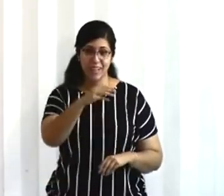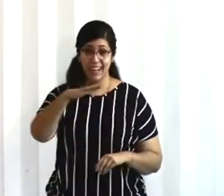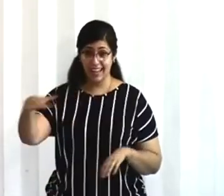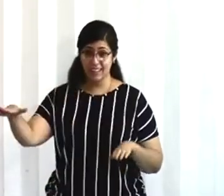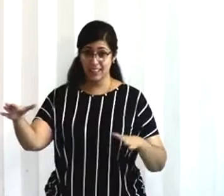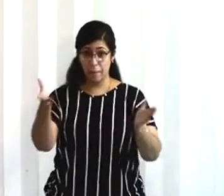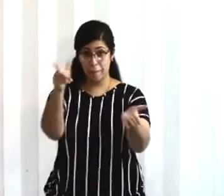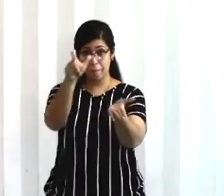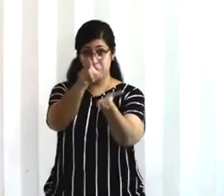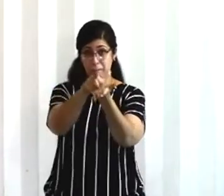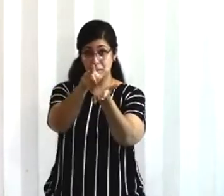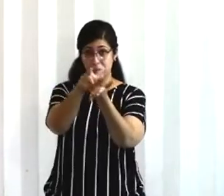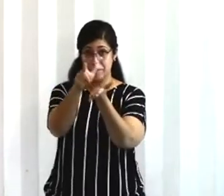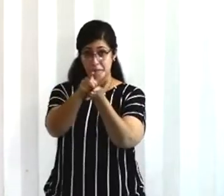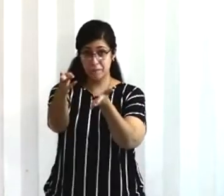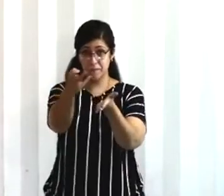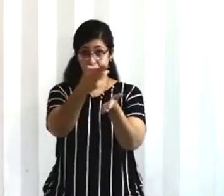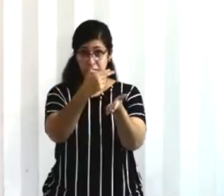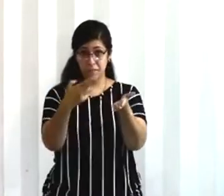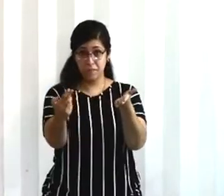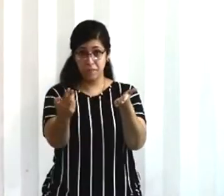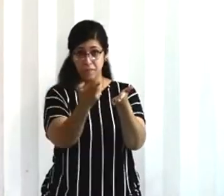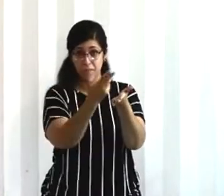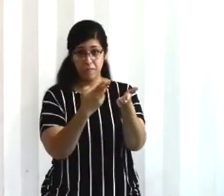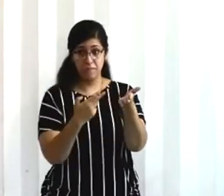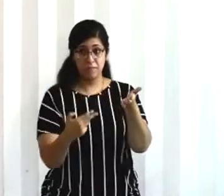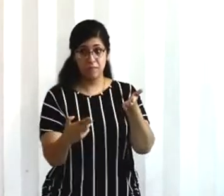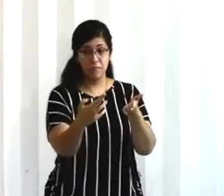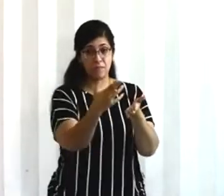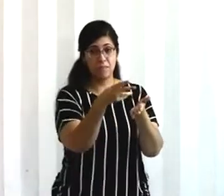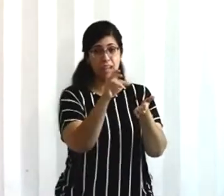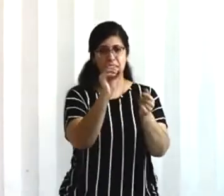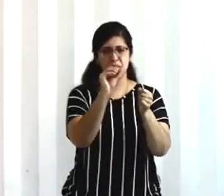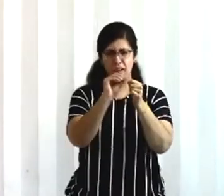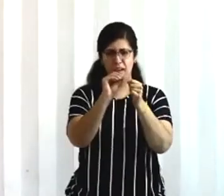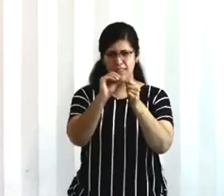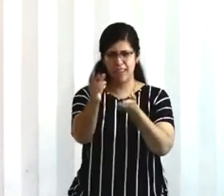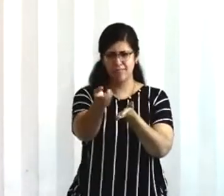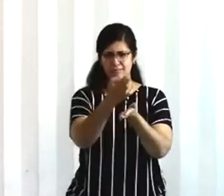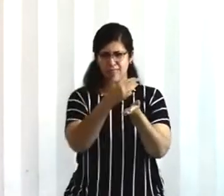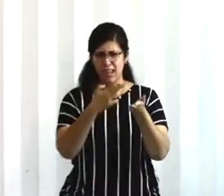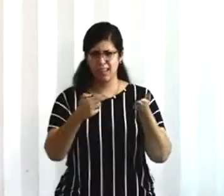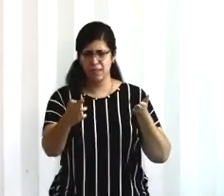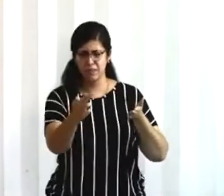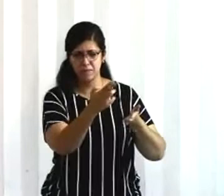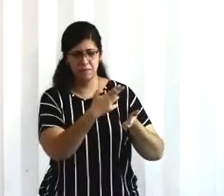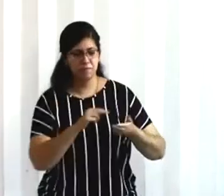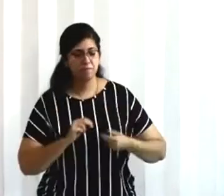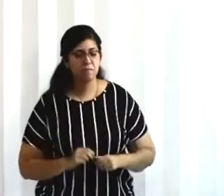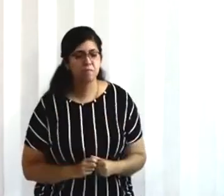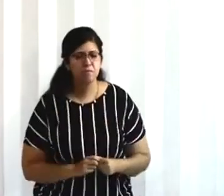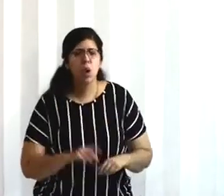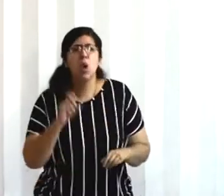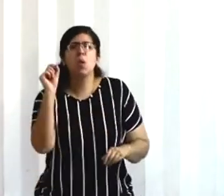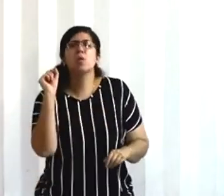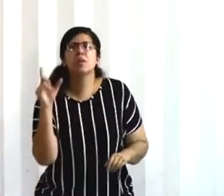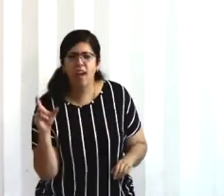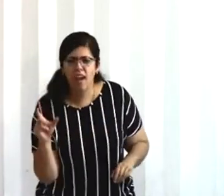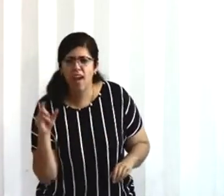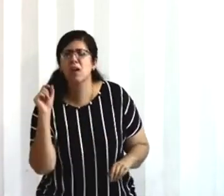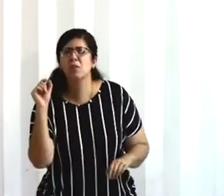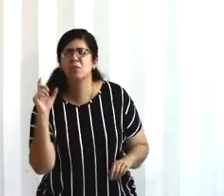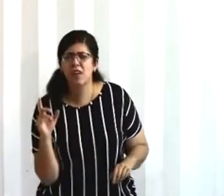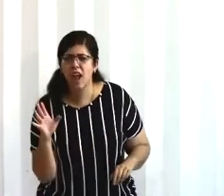Crianças, nós vamos pedir para vocês desenharem aquilo que vocês conhecem a respeito do nascimento de